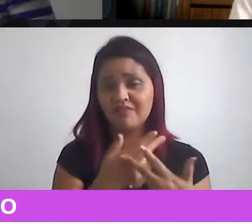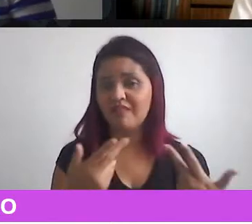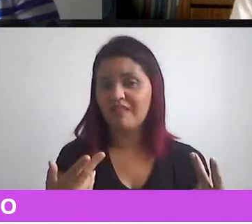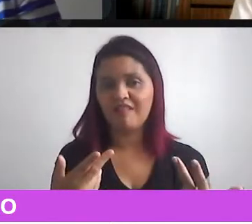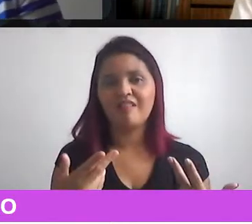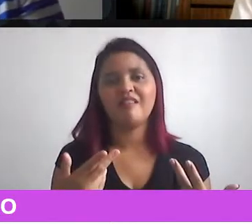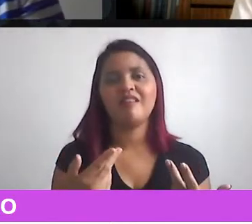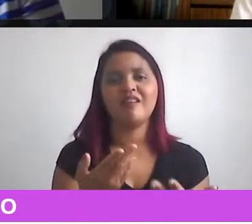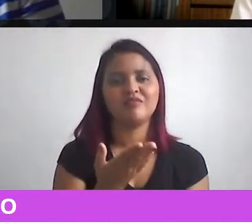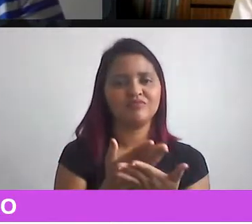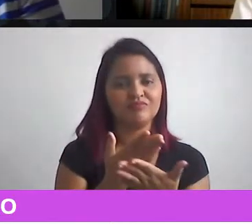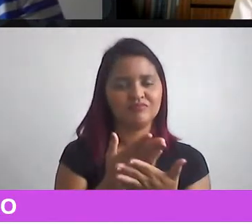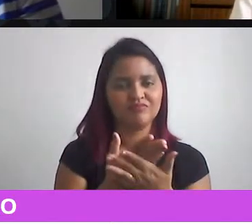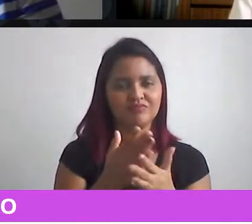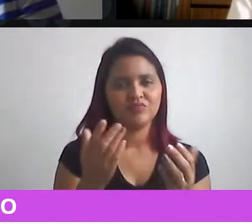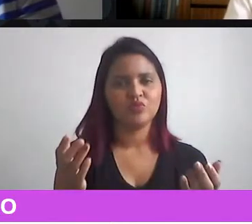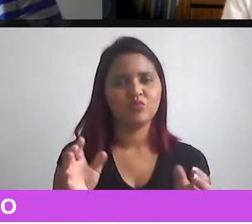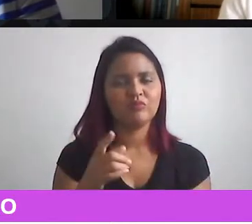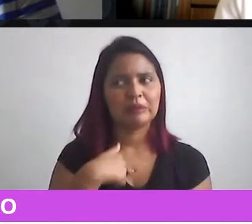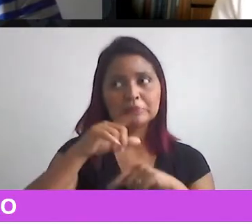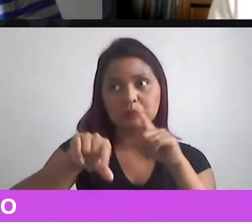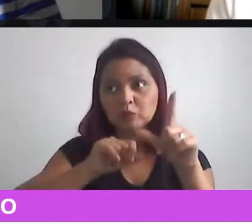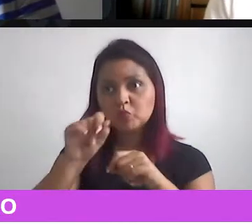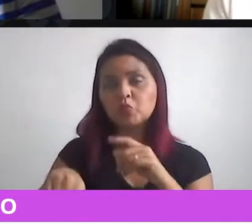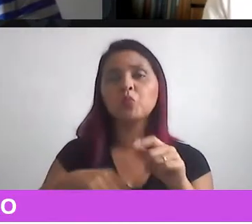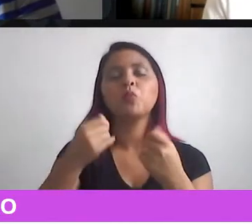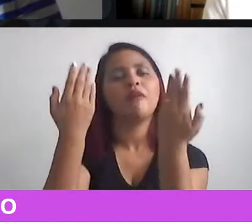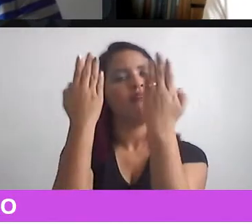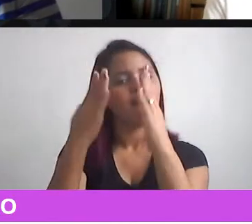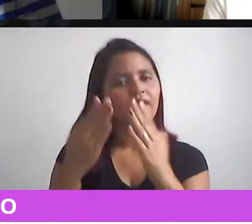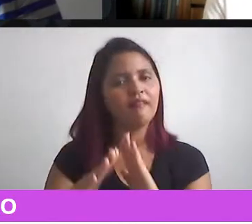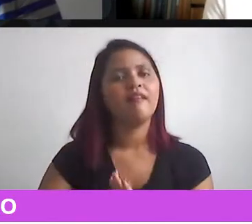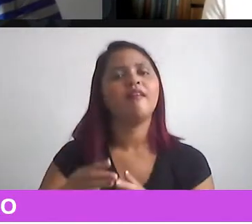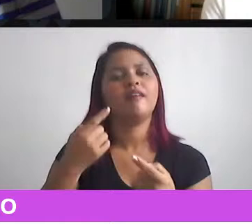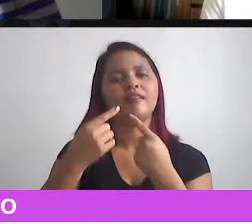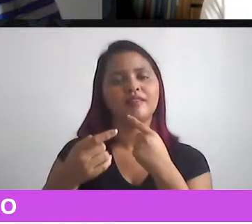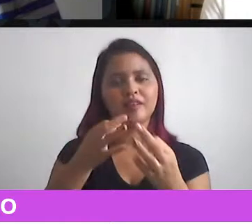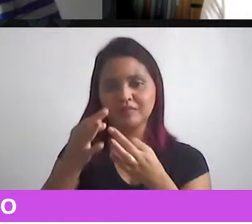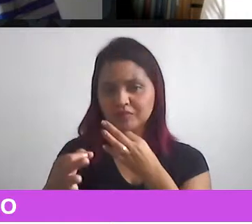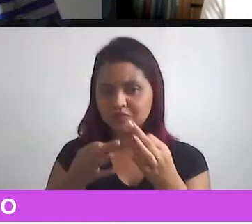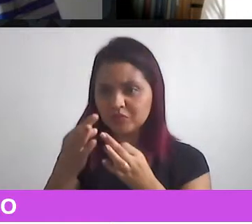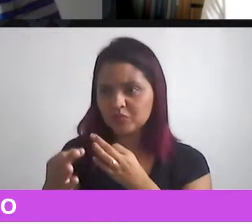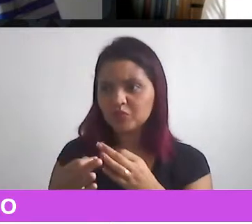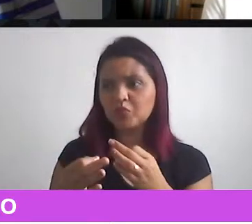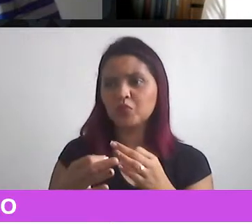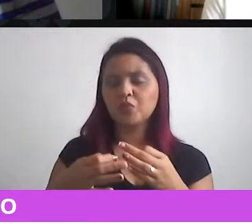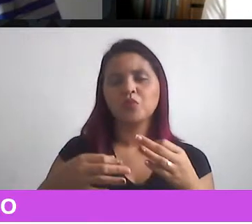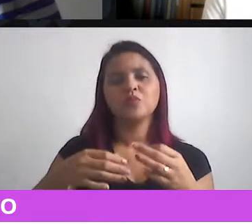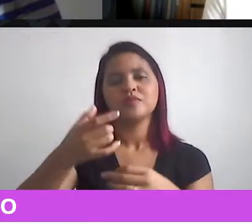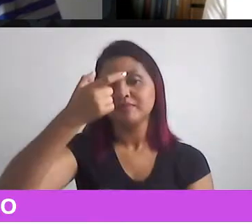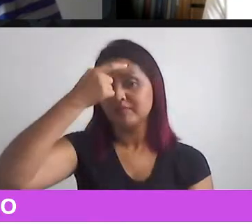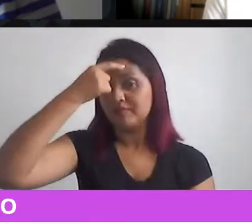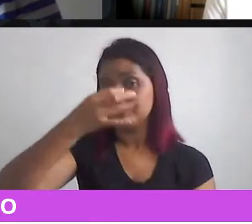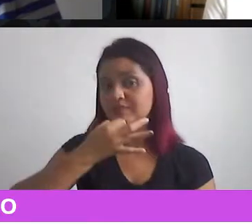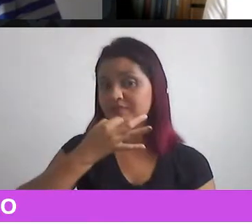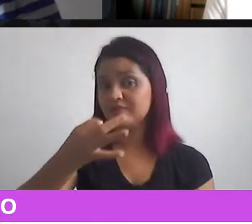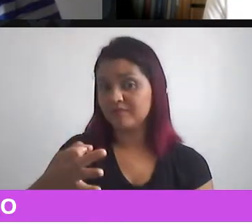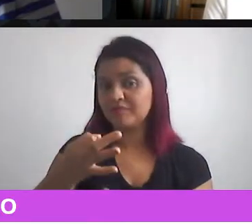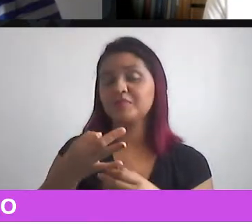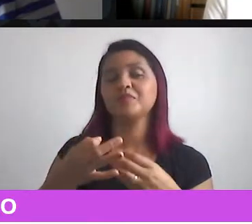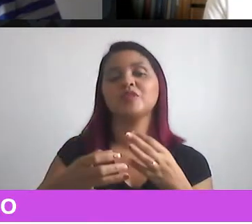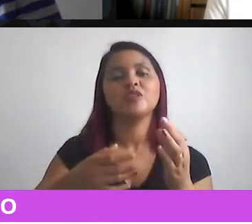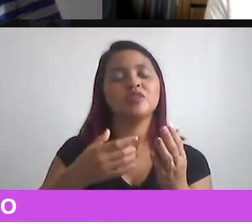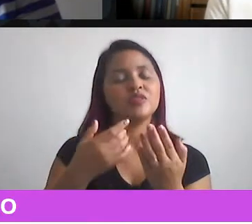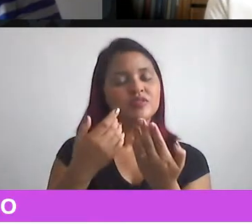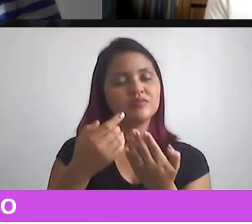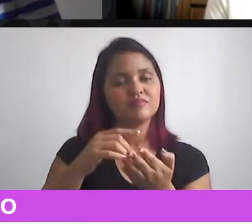escolhem a análise do discurso, a análise crítica do discurso, né? Eu considero que a